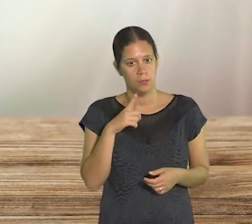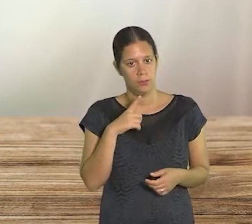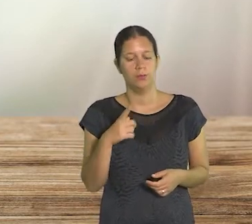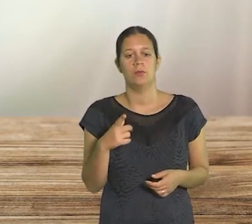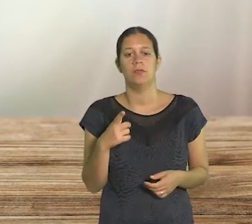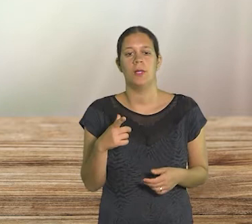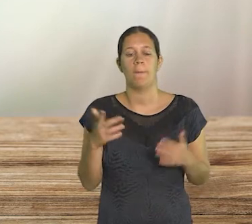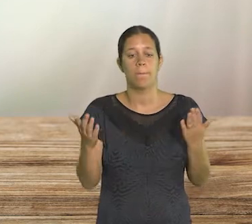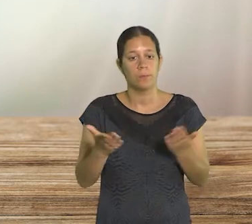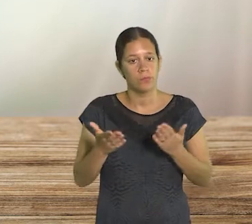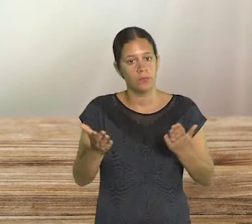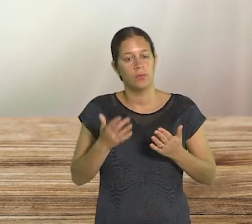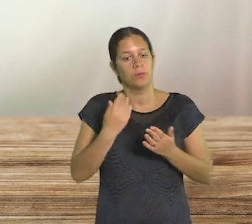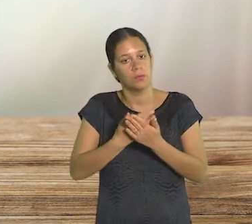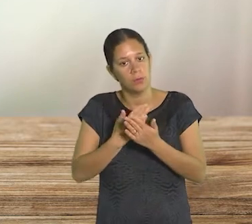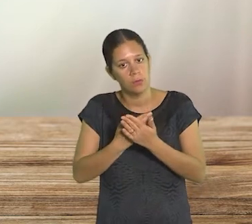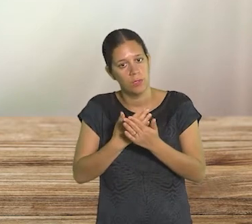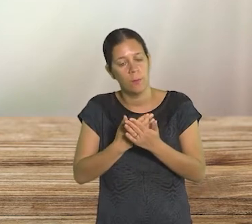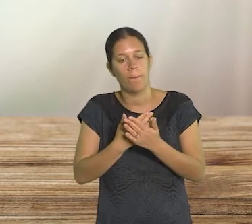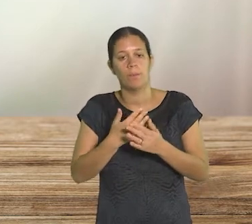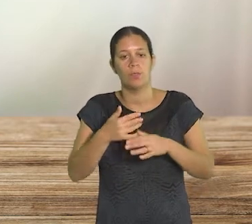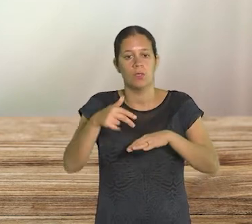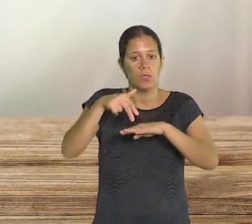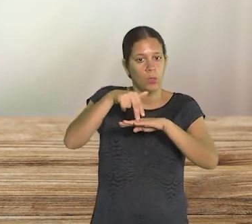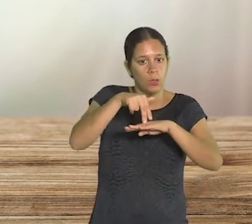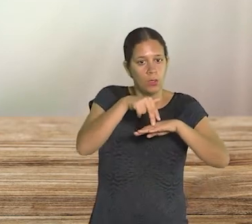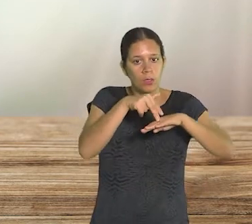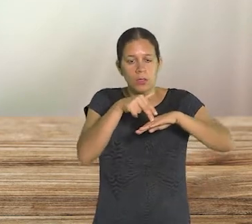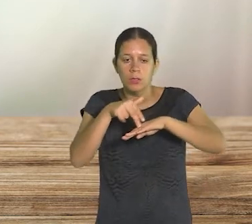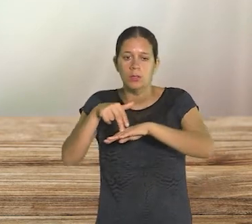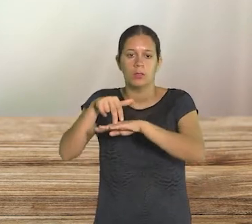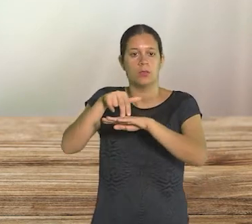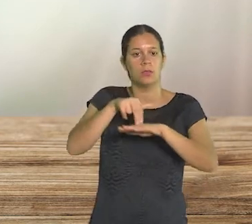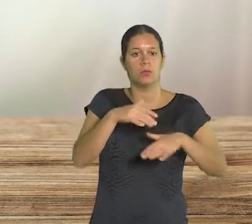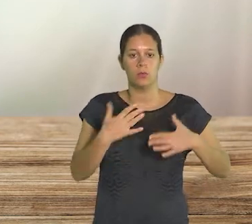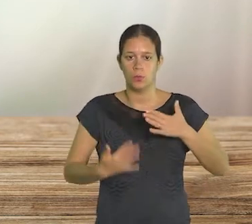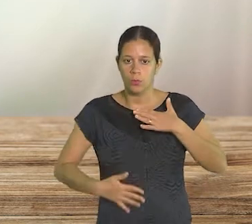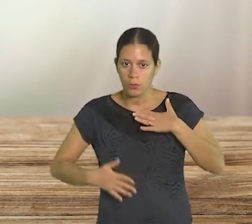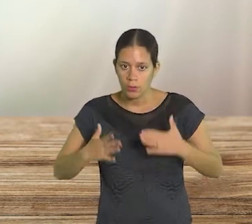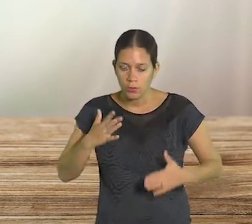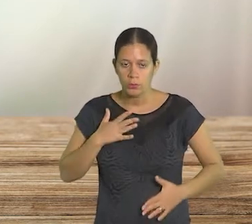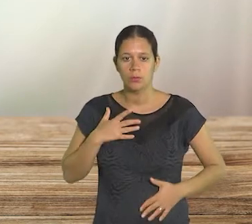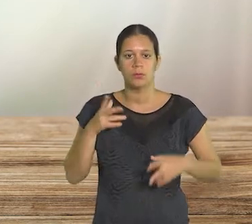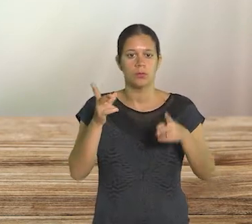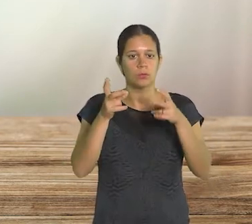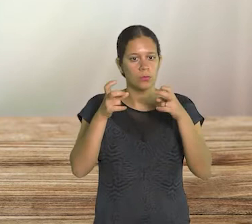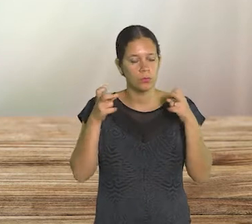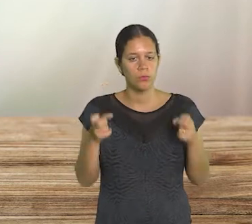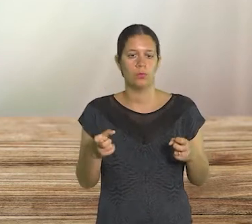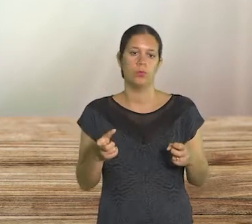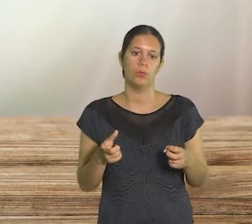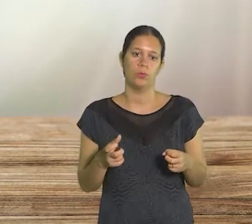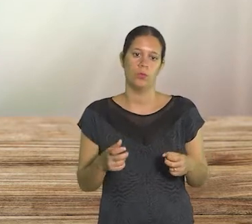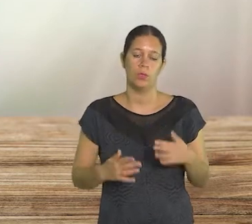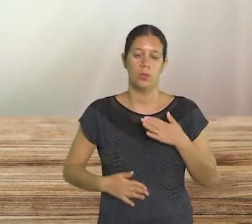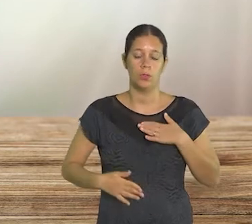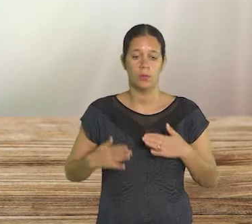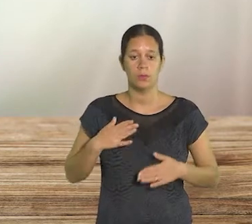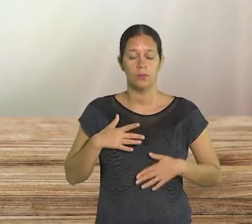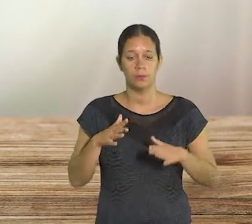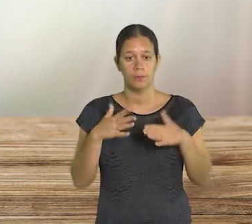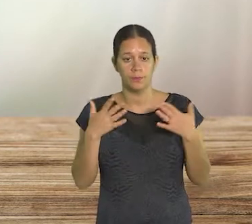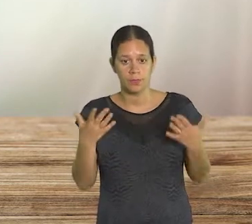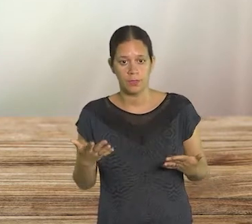casa. E aí, pessoal, a gente vai trabalhar muito o quê? O equilíbrio, essa percepção corporal, essa cultura do nosso